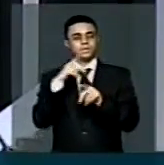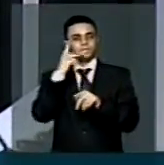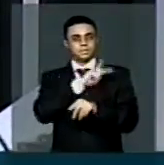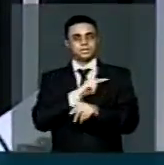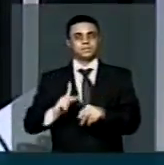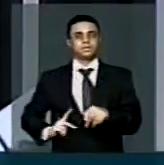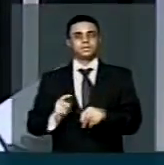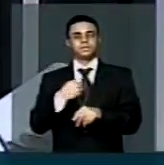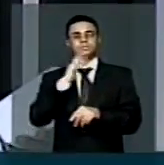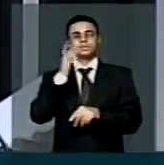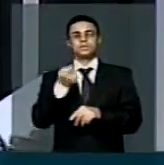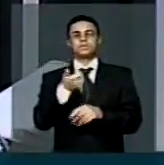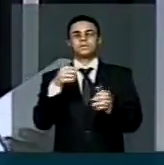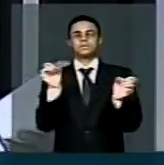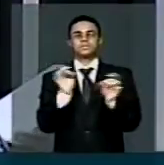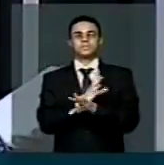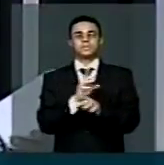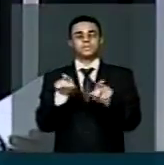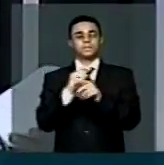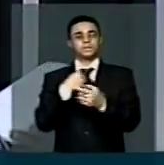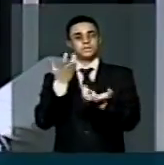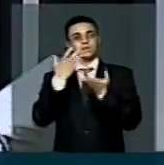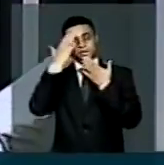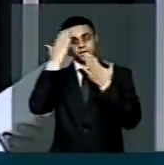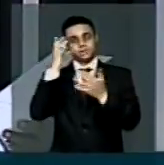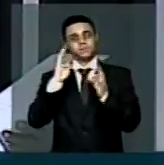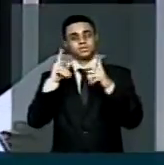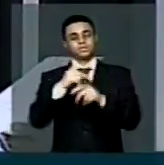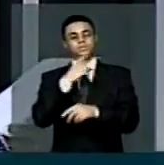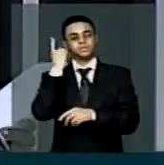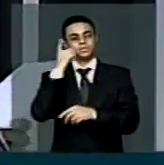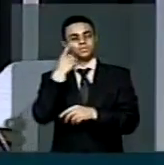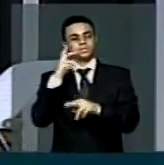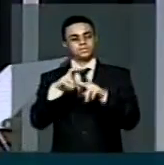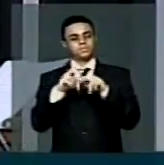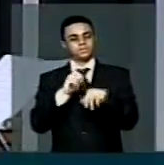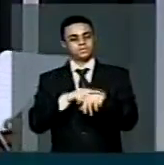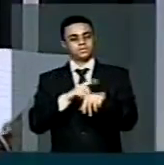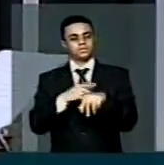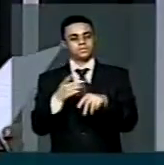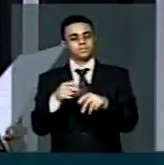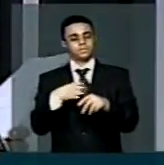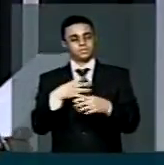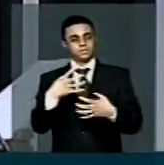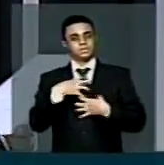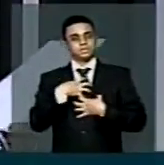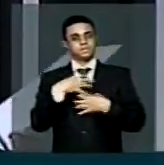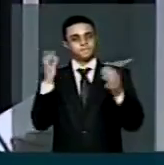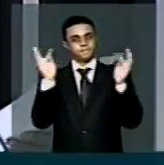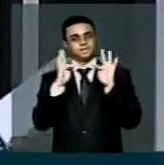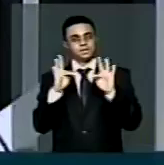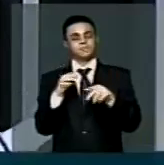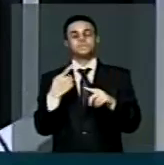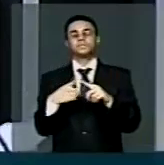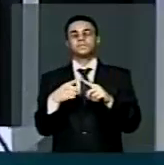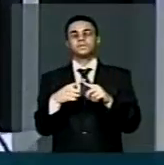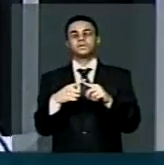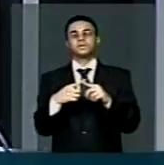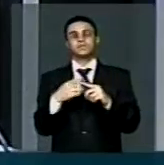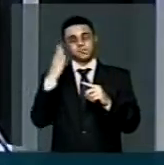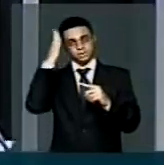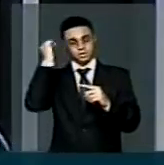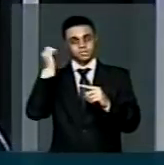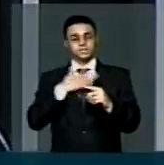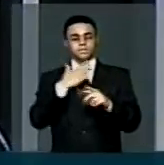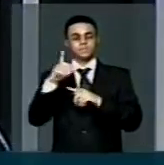finalizando. Antes de mais nada, agradecer a todos os deputados aqui que fizeram a parte. me sinto feliz e honrado em saber que o meu trabalho